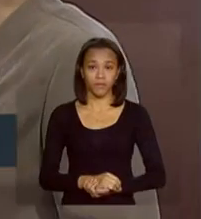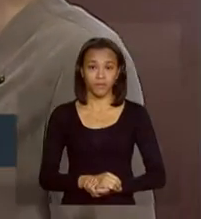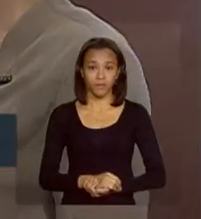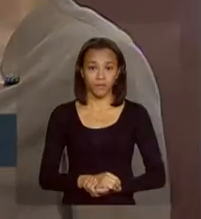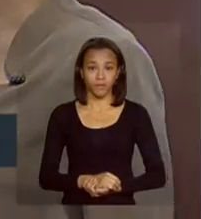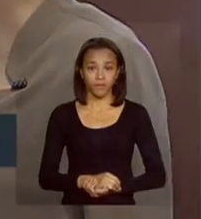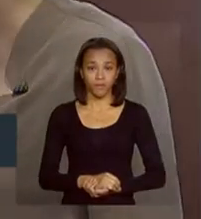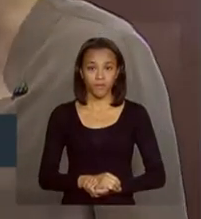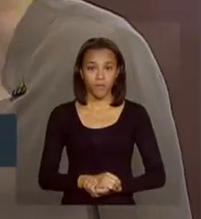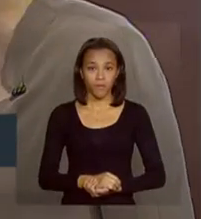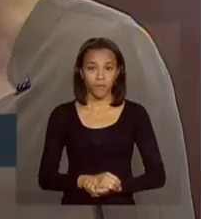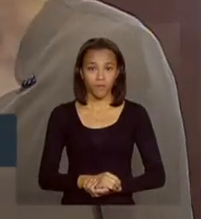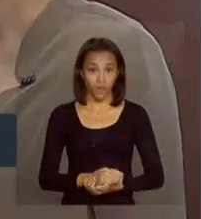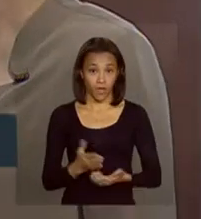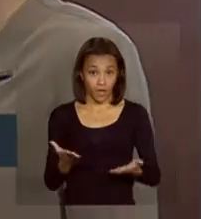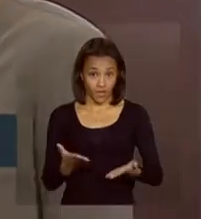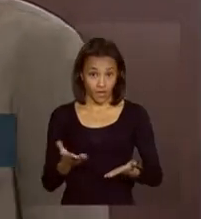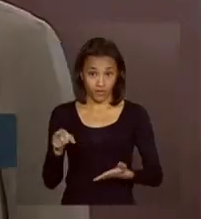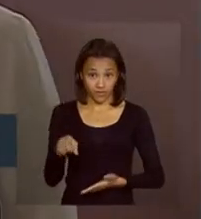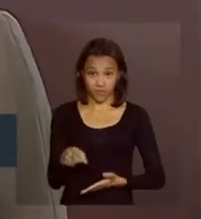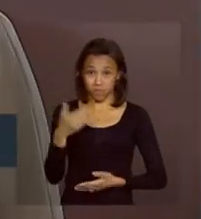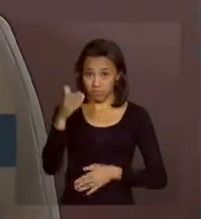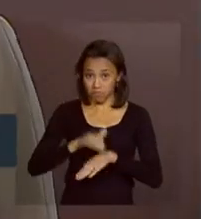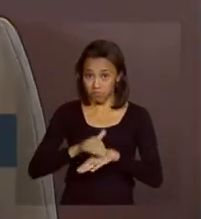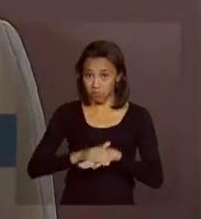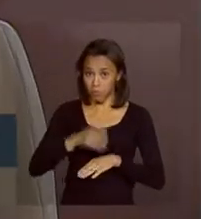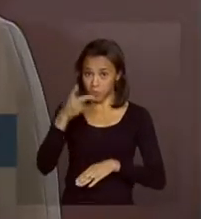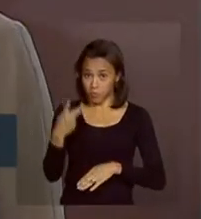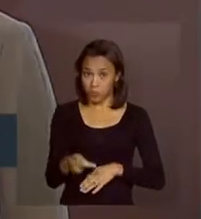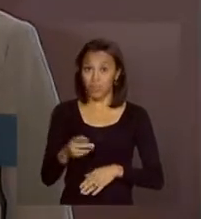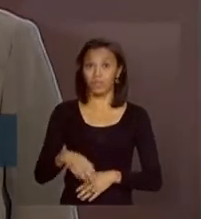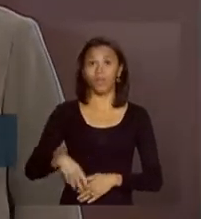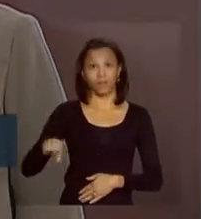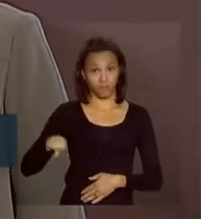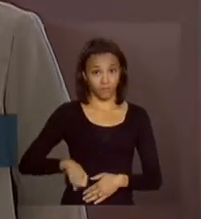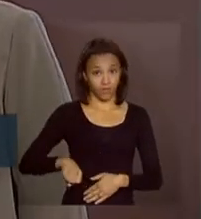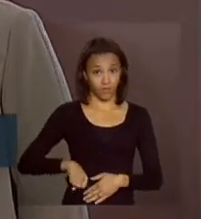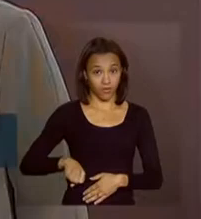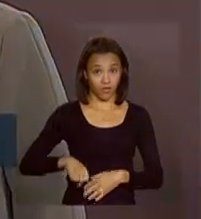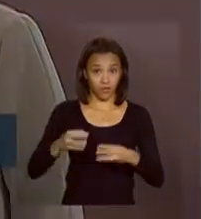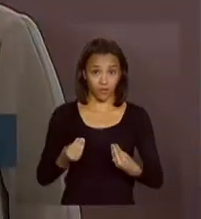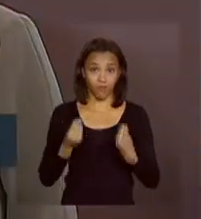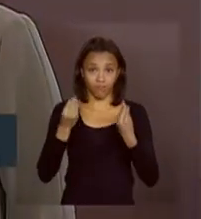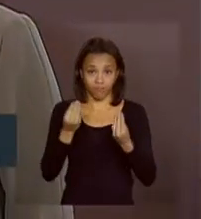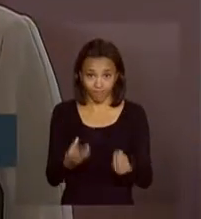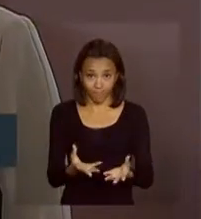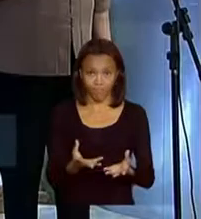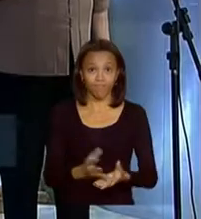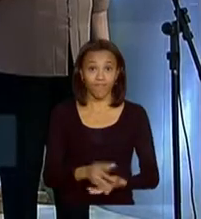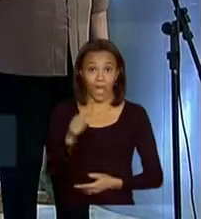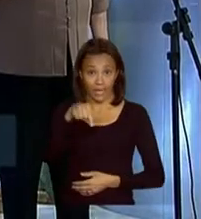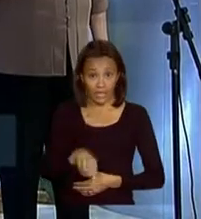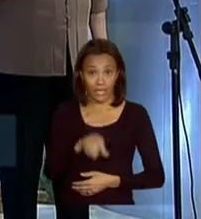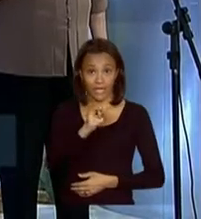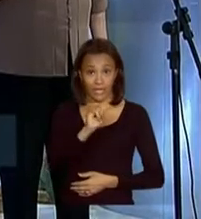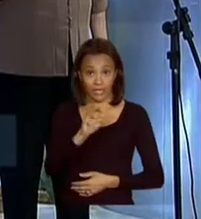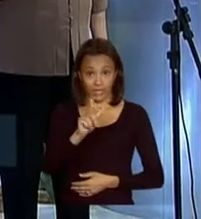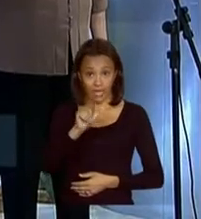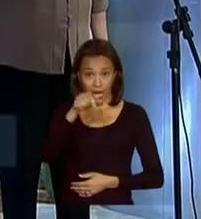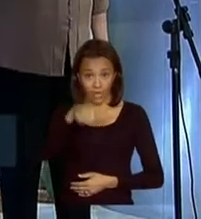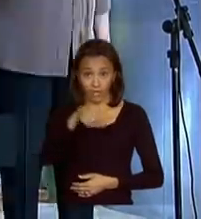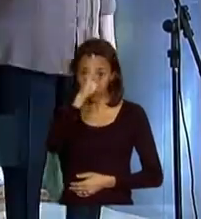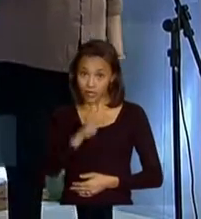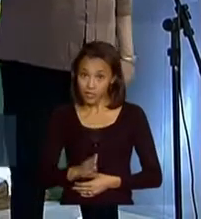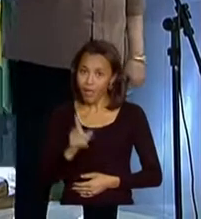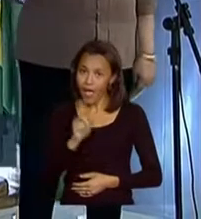esse gesto do da embaixada italiana no Brasil é um